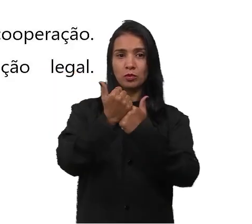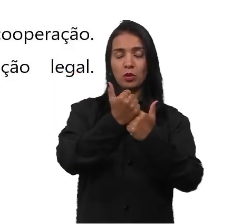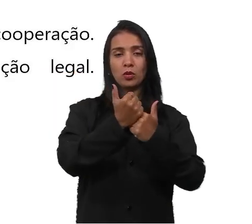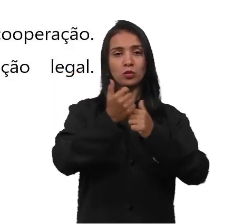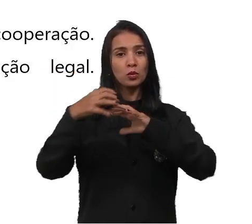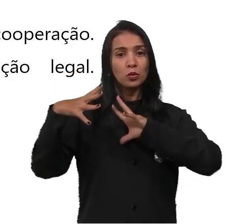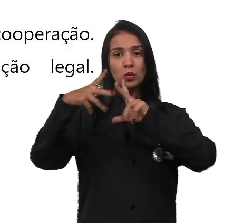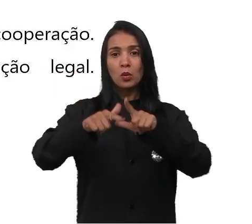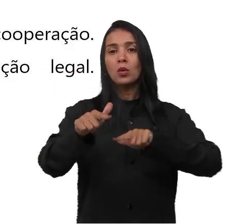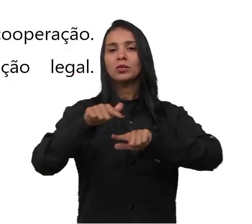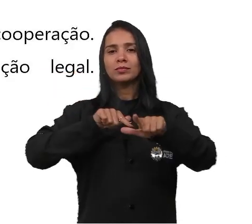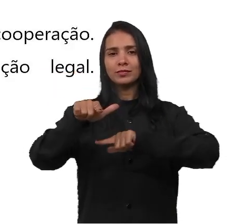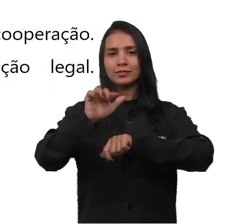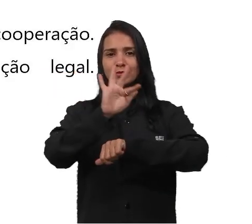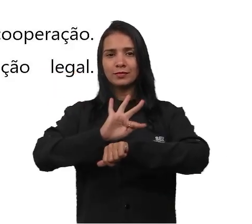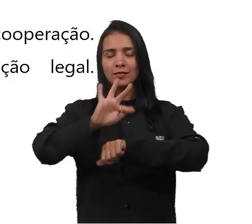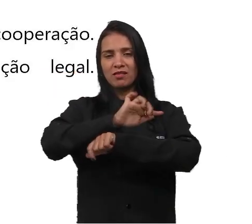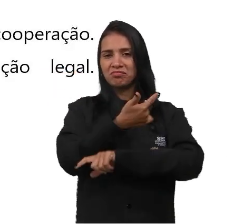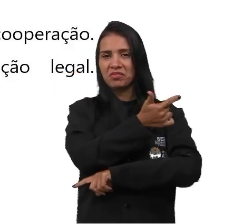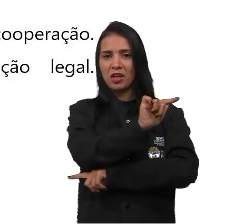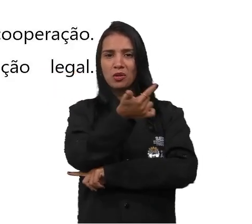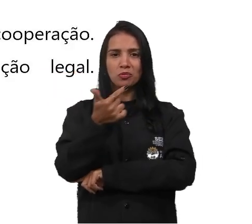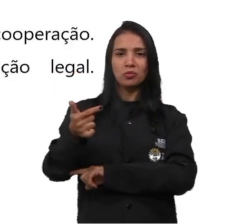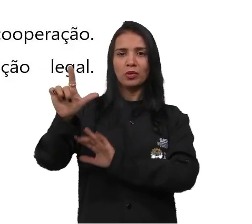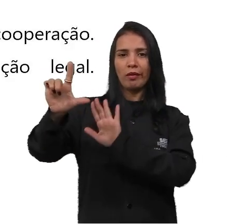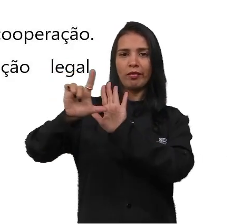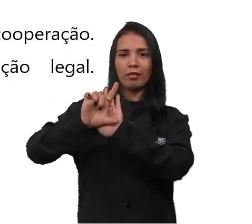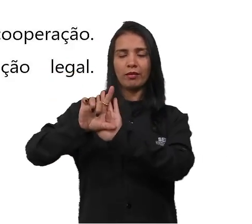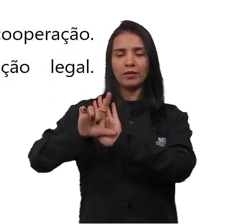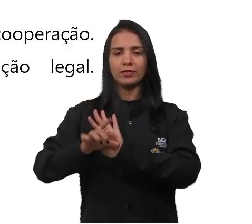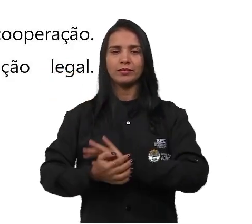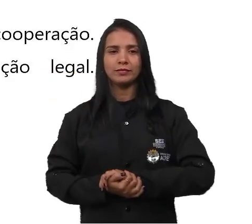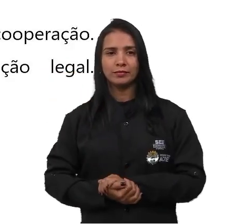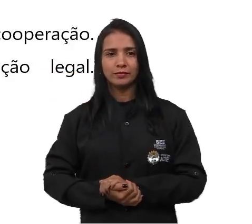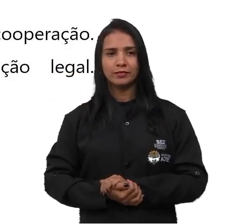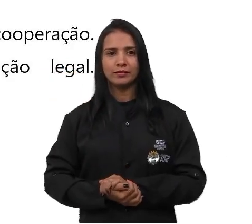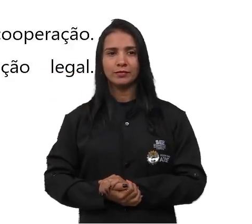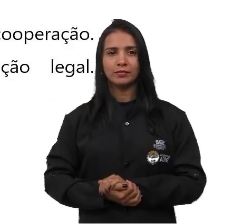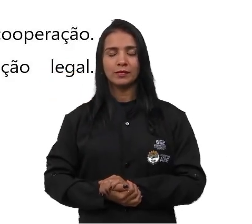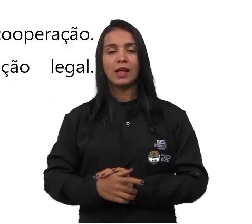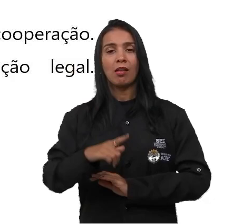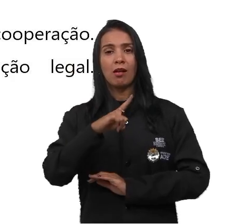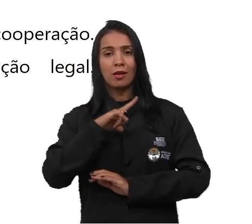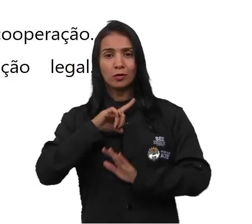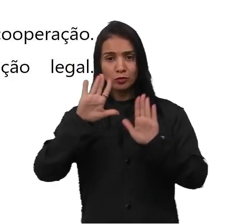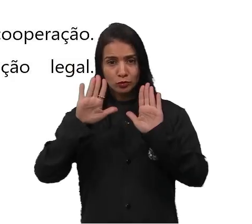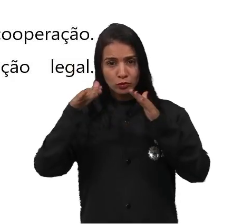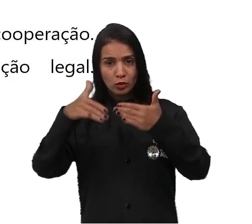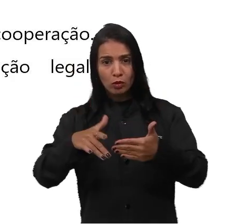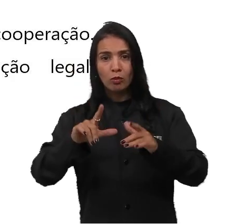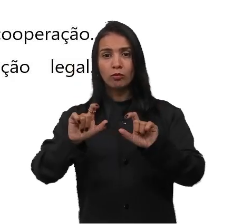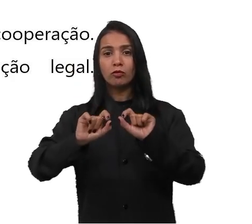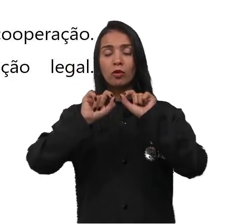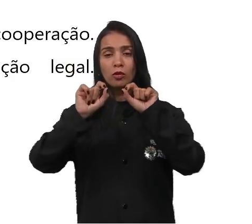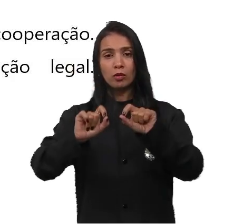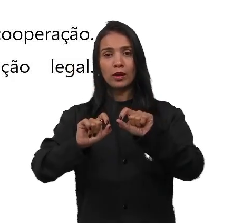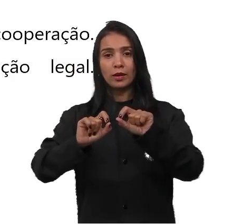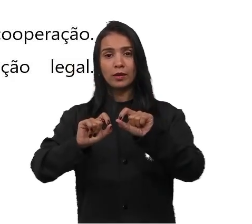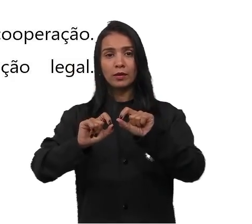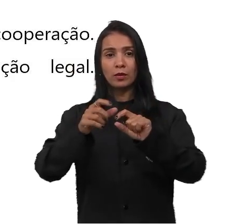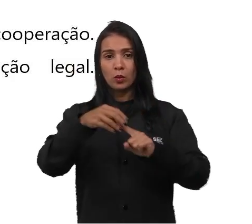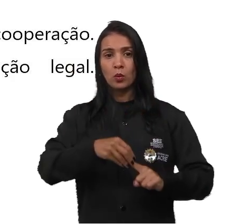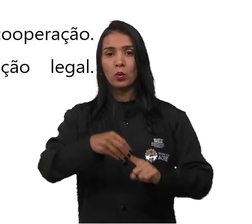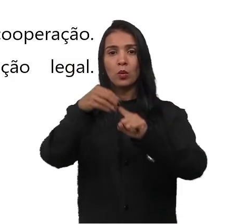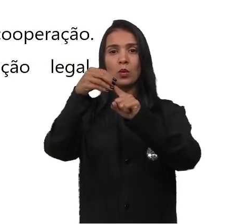formal, sem regulamentação legal. E letra E. baseia-se exclusivamente em